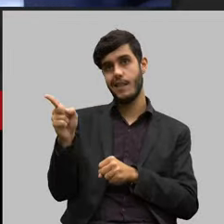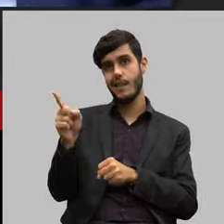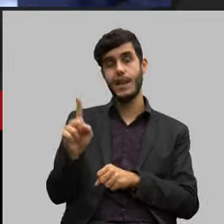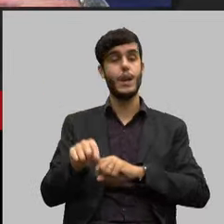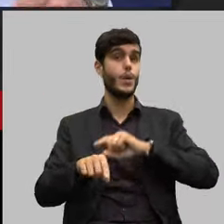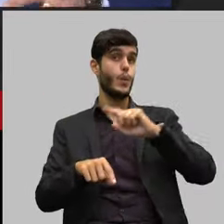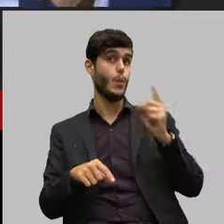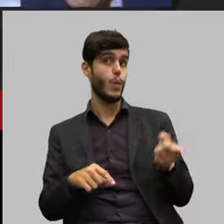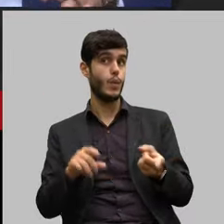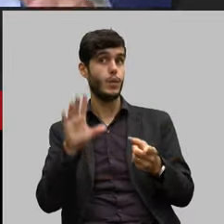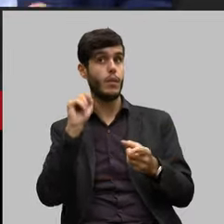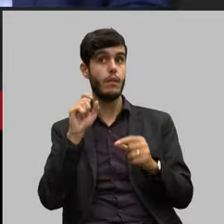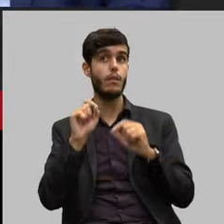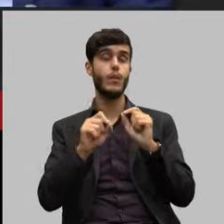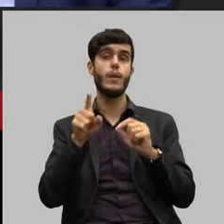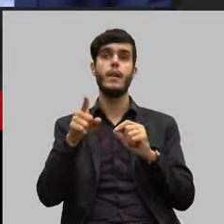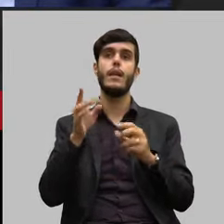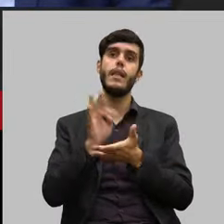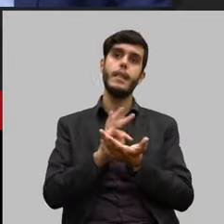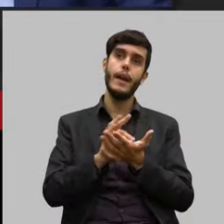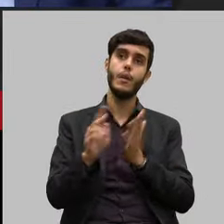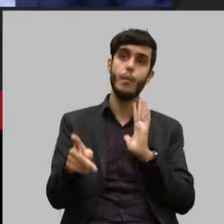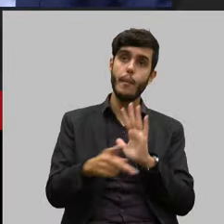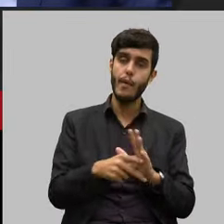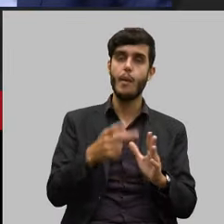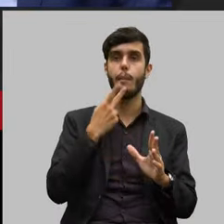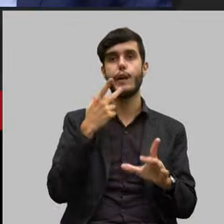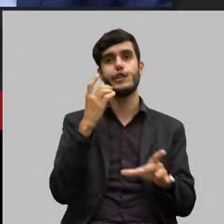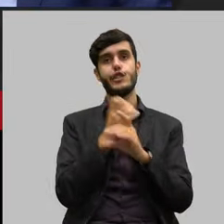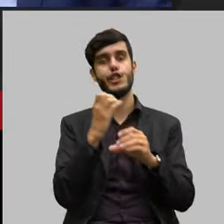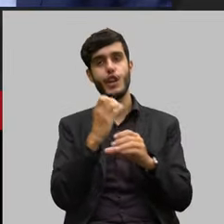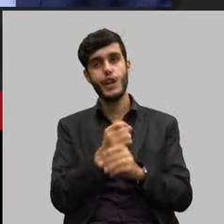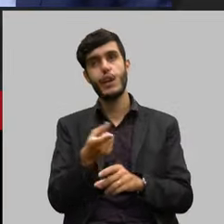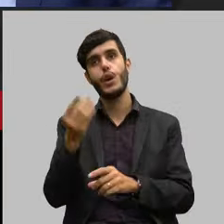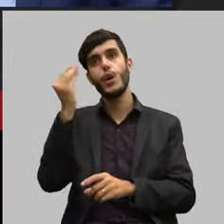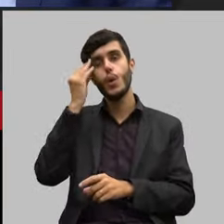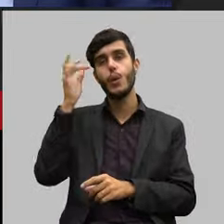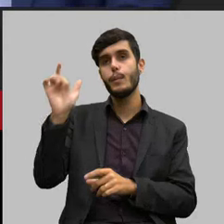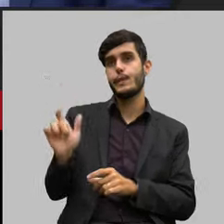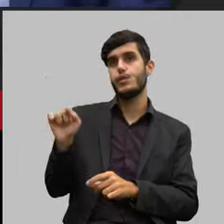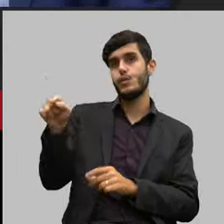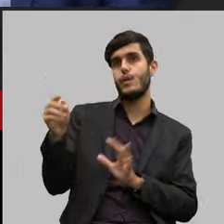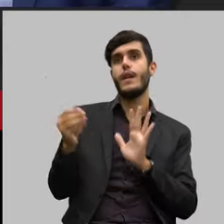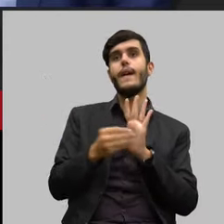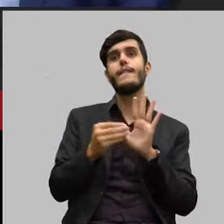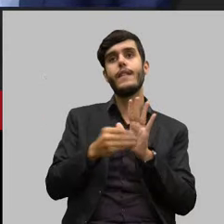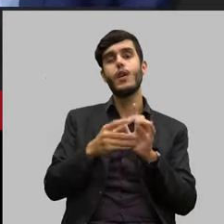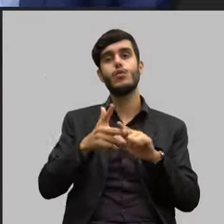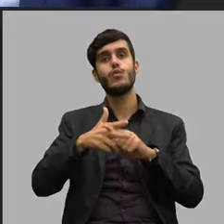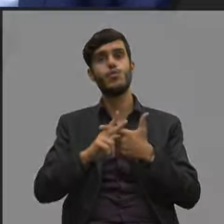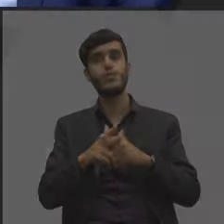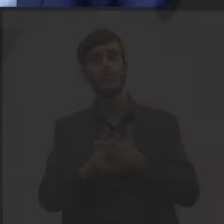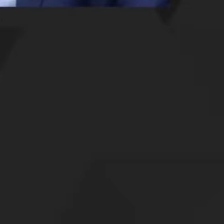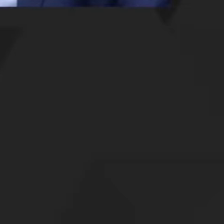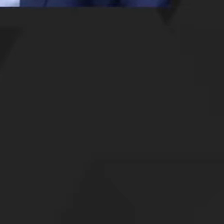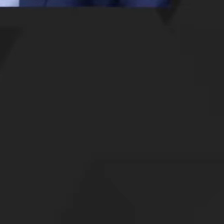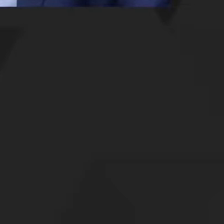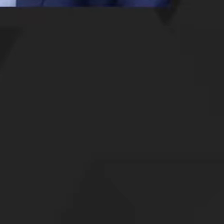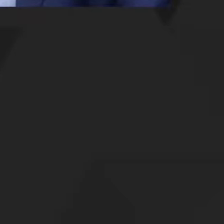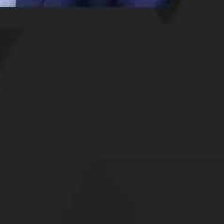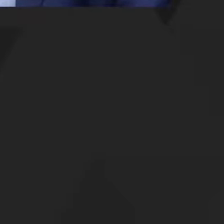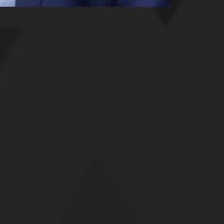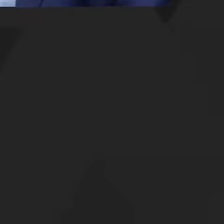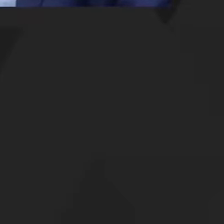ouve até mesmo de técnicos engenheiros que a culpa é da falta de manutenção de quem é a culpa